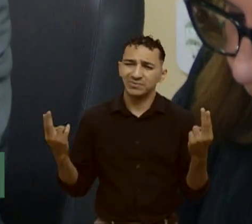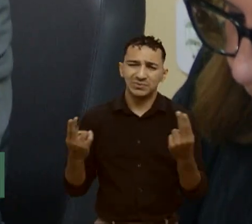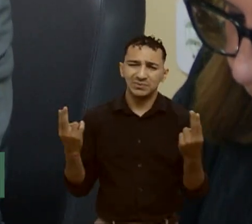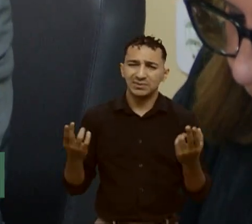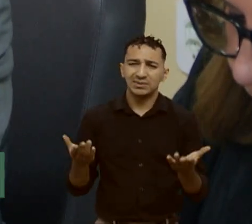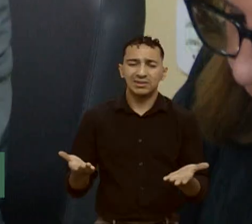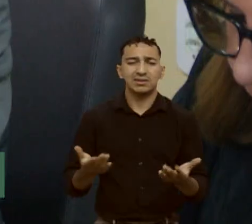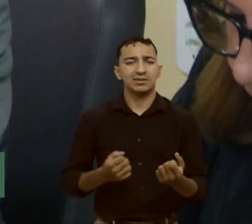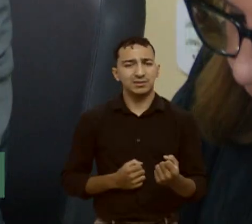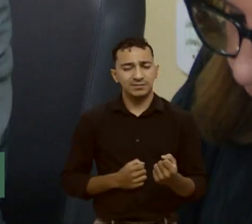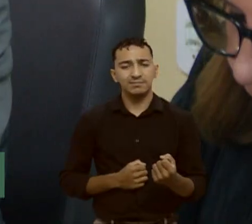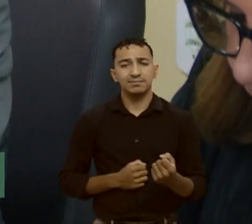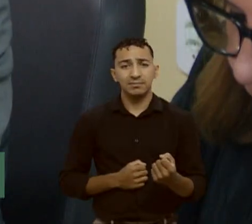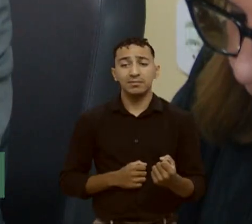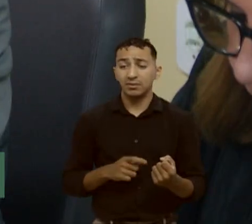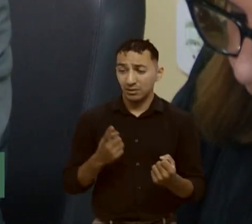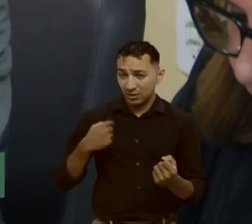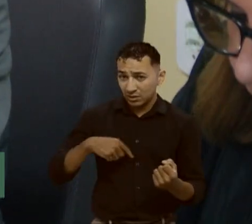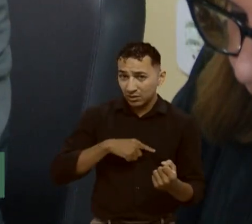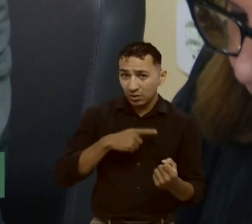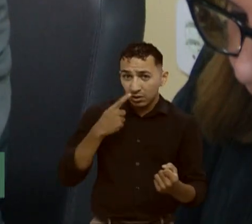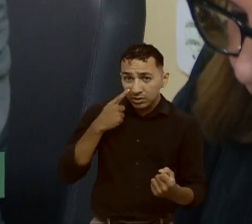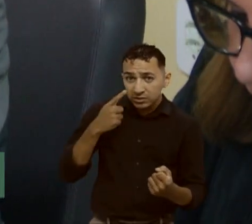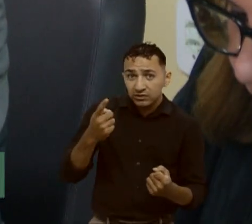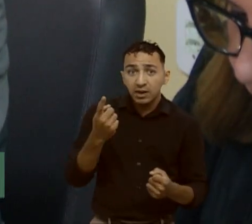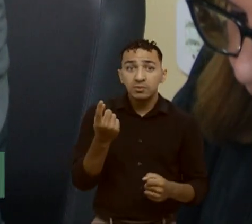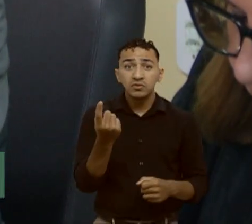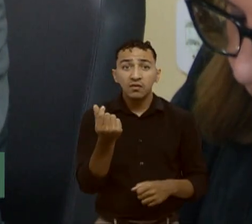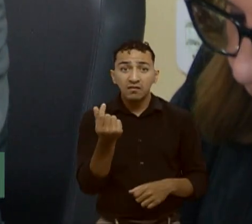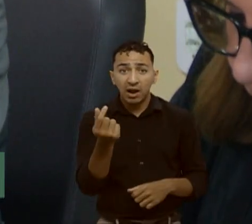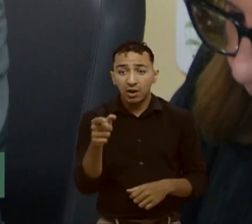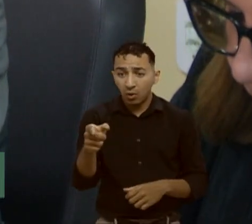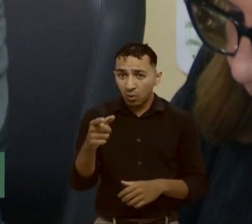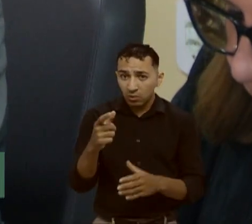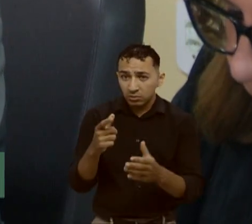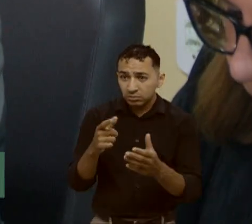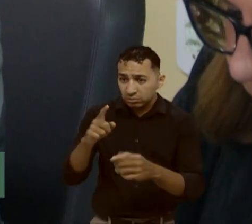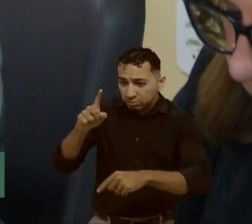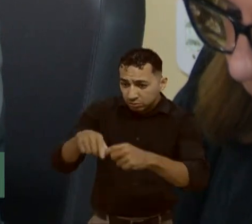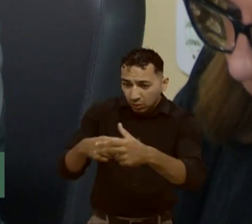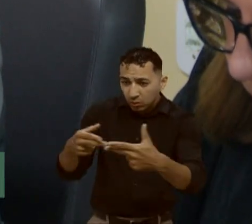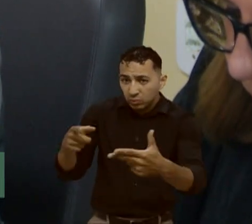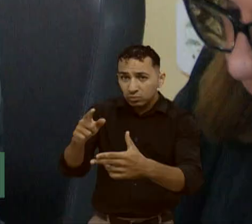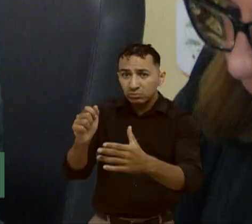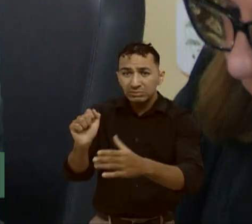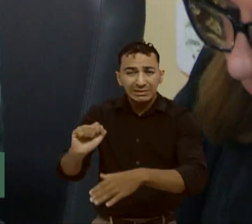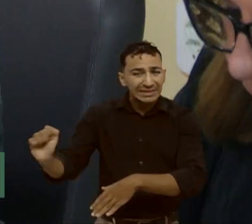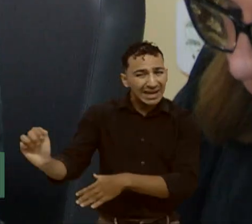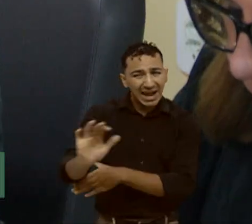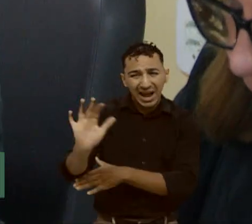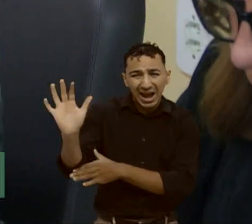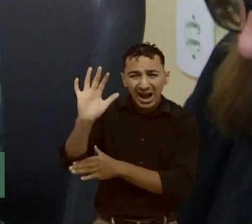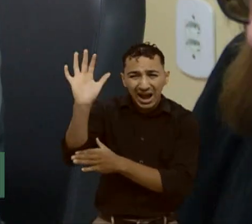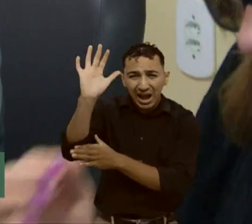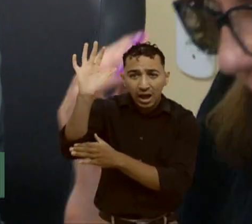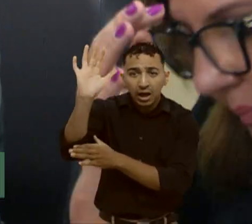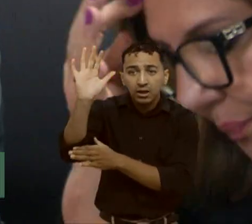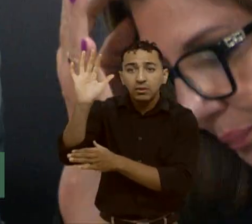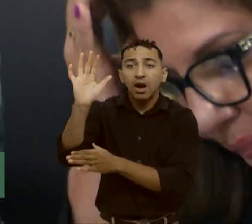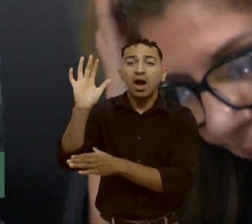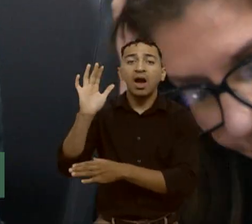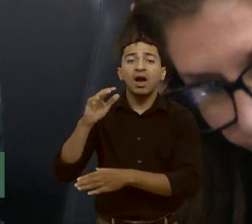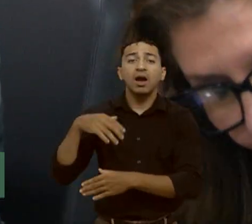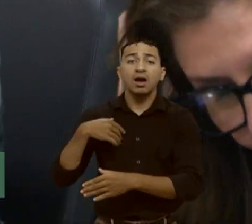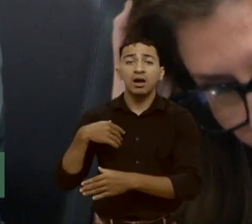com esse fenômeno, que são preços elevados, e aí para se chegar no mês de novembro